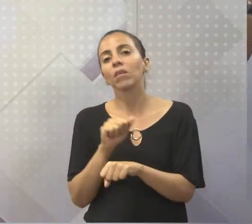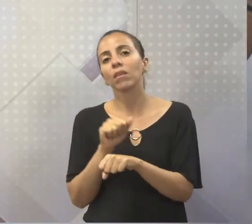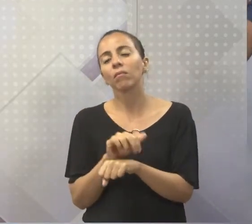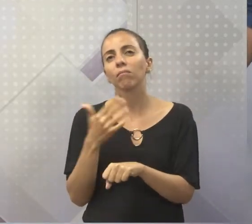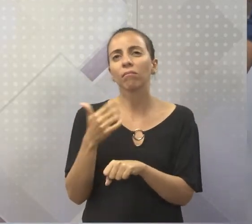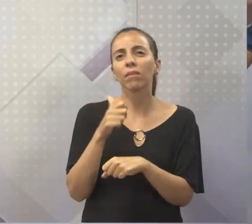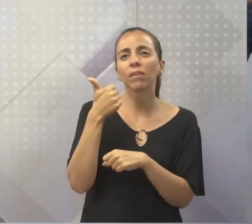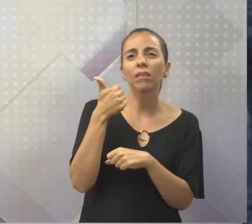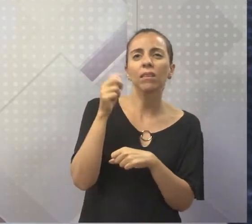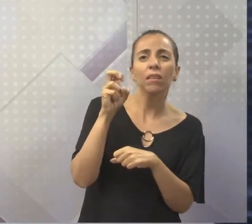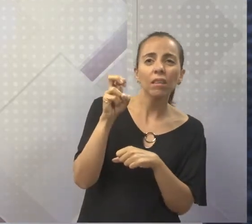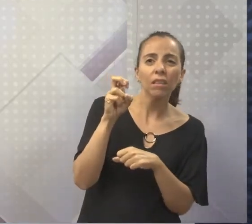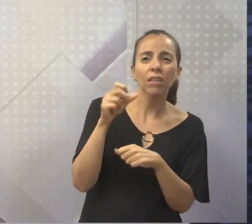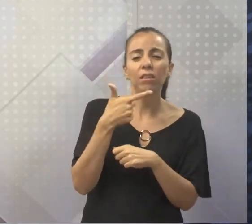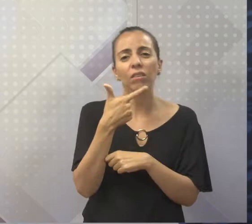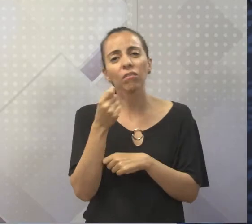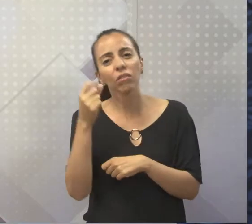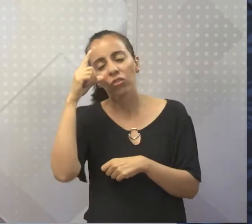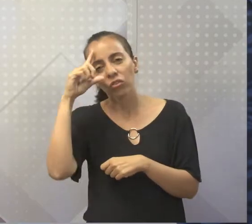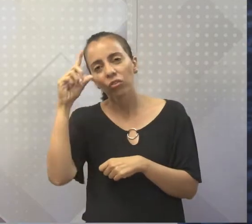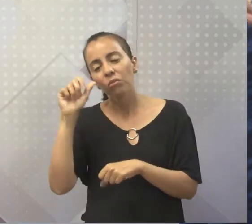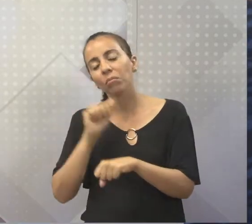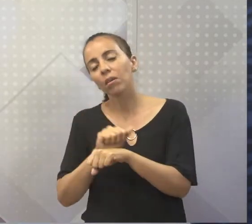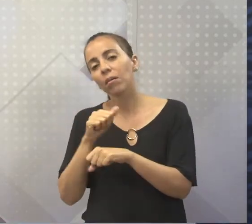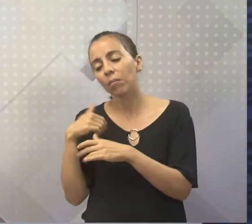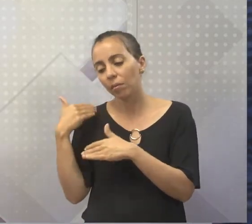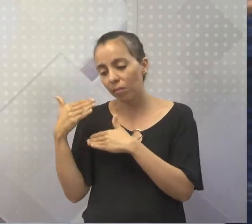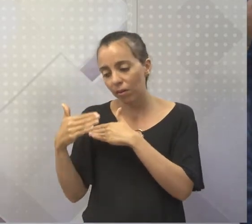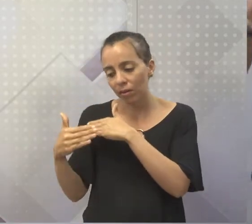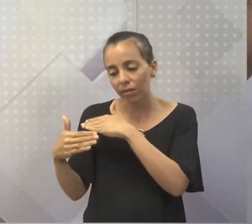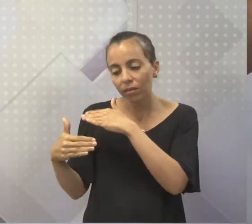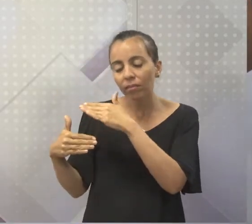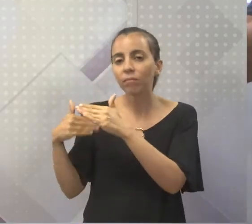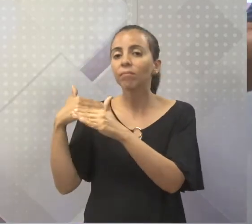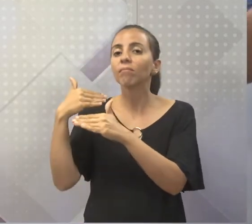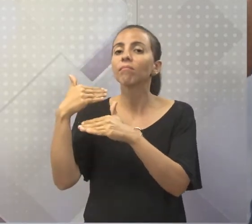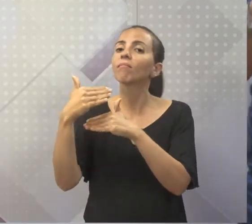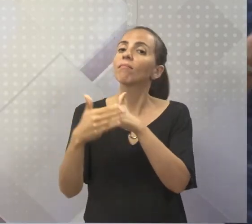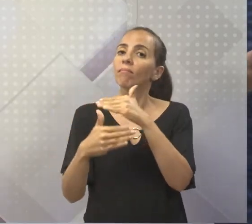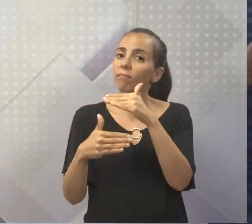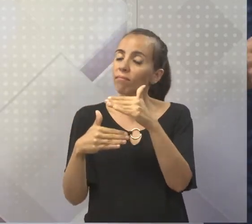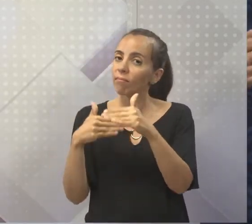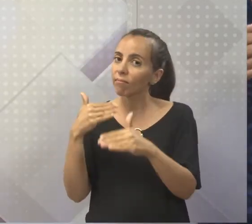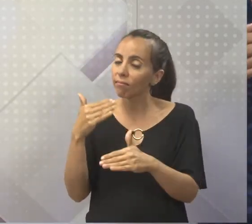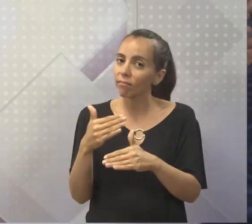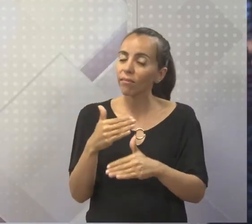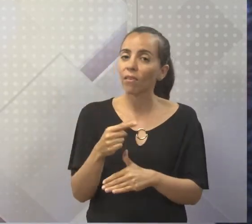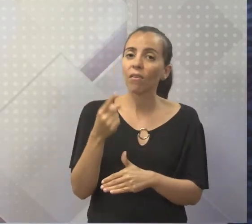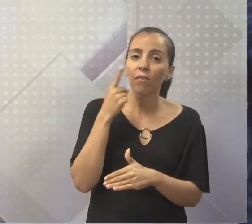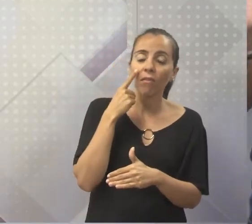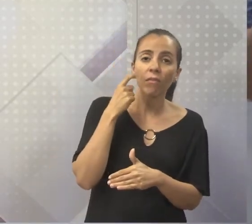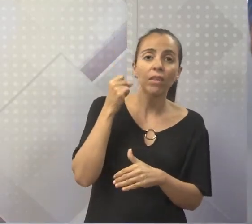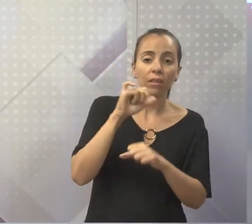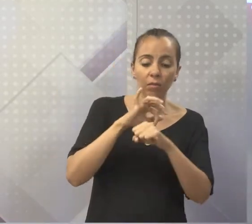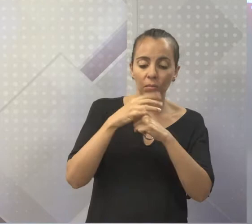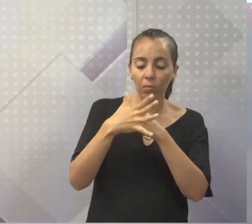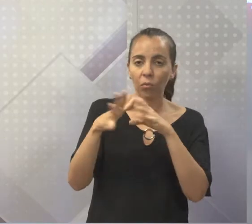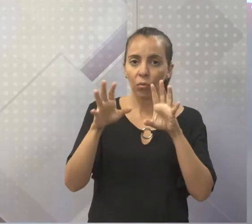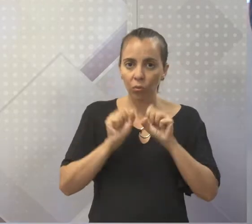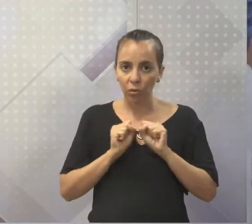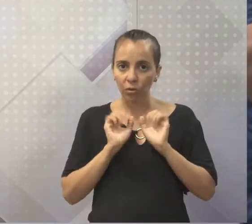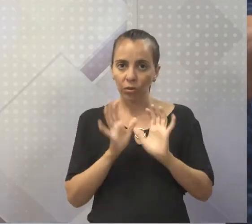que é um tempo médio onde você vai conseguir a auferir porque veja